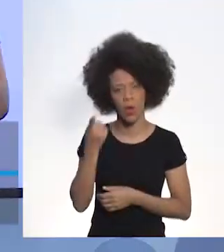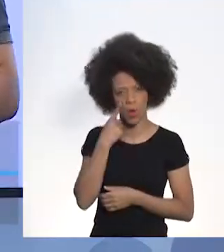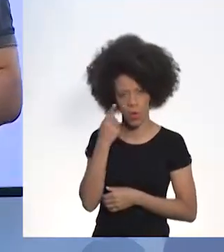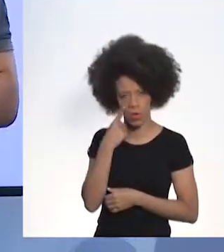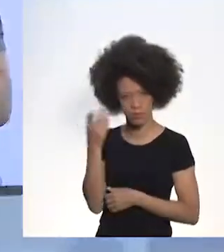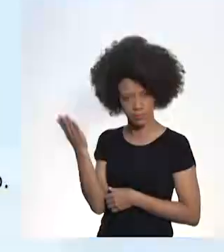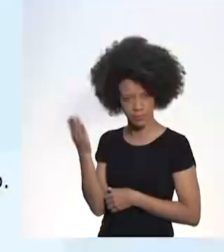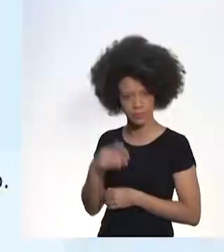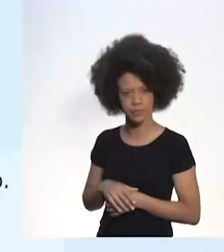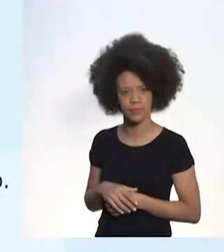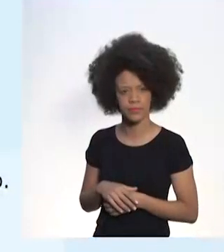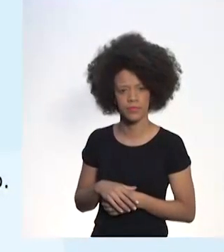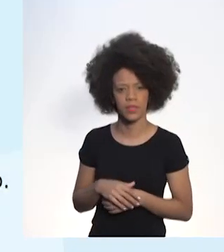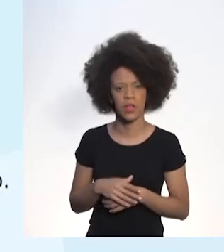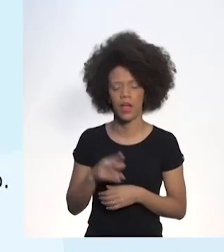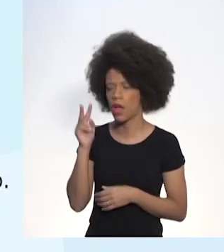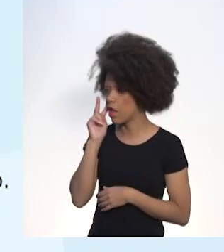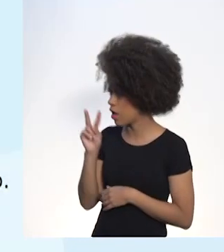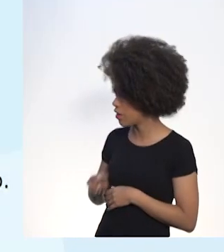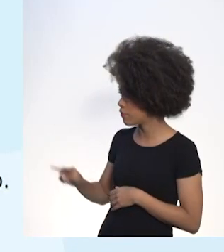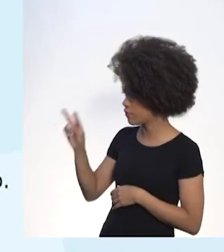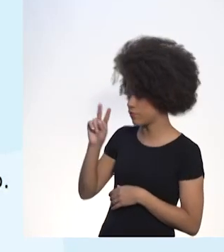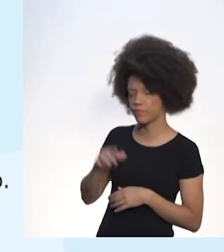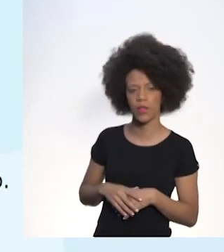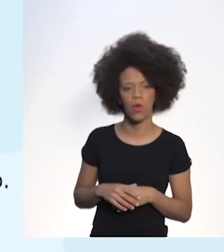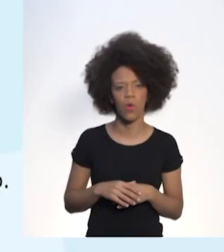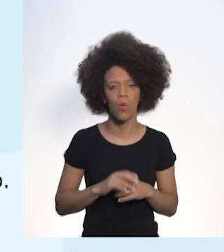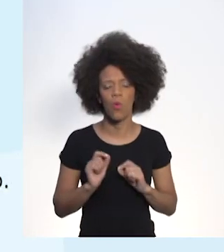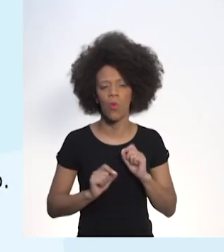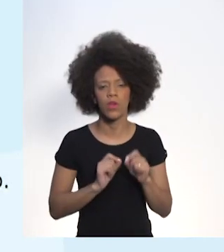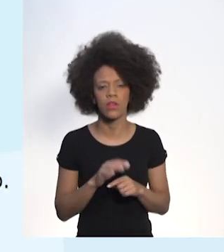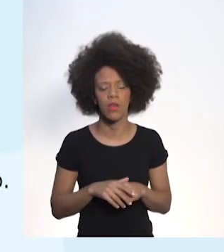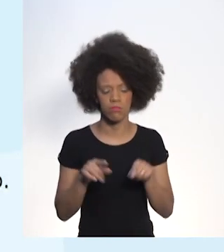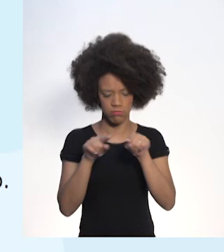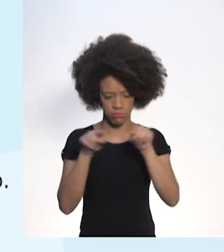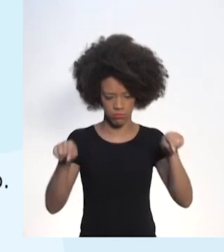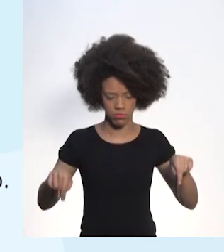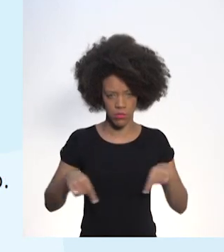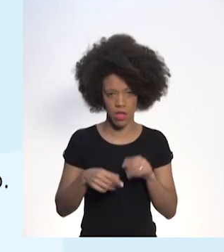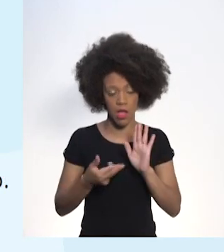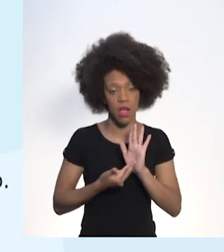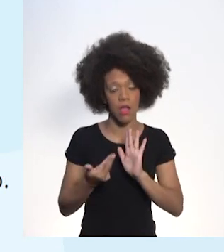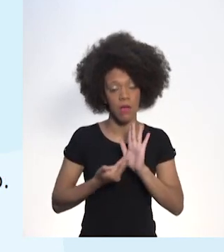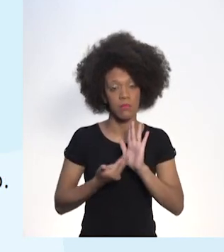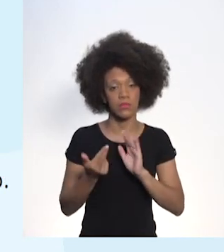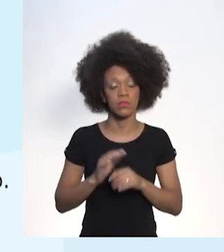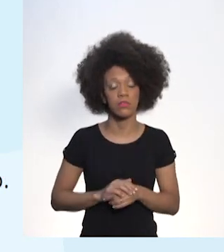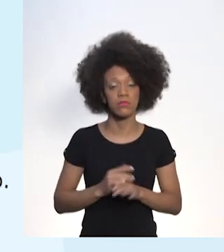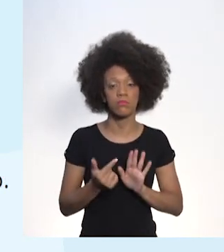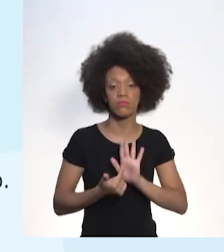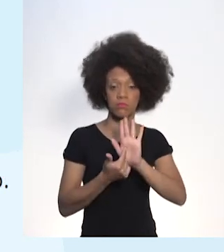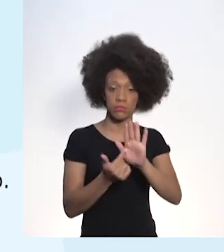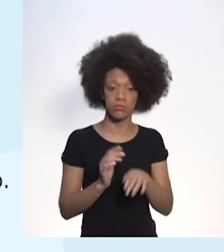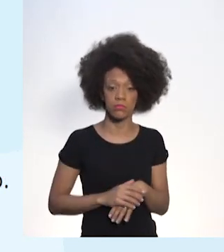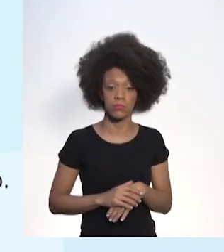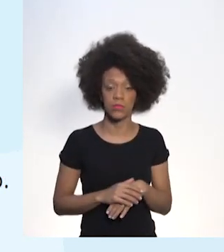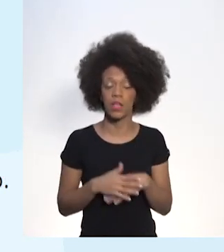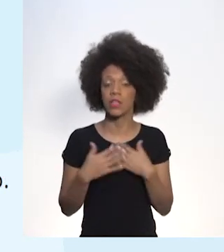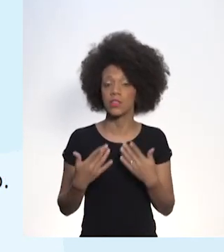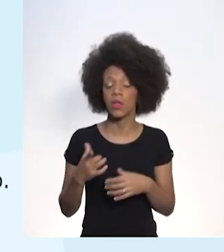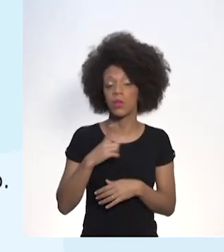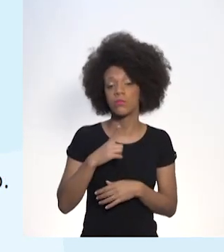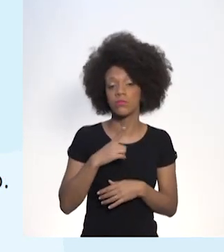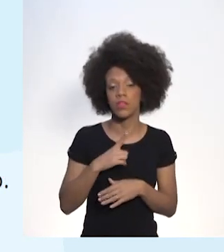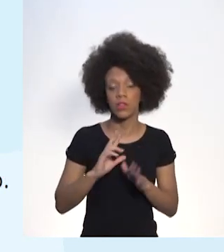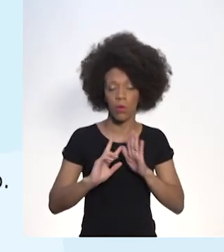olhadinha. A vista aérea de um terreno pode ser representada pela figura abaixo, ó. Então nós temos aqui